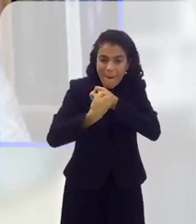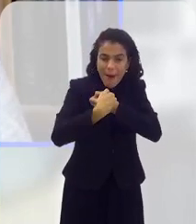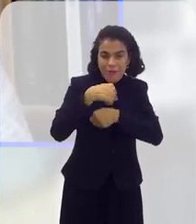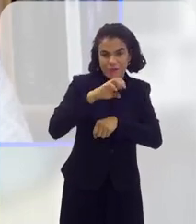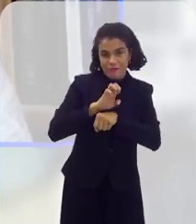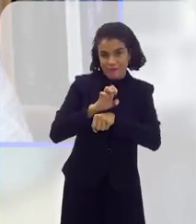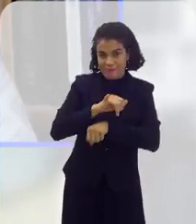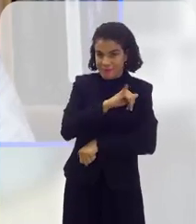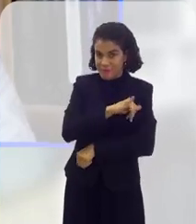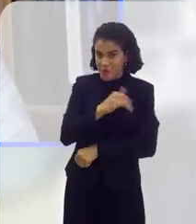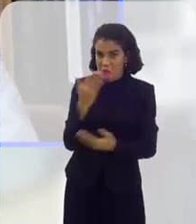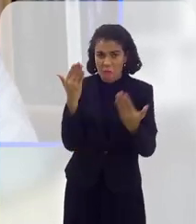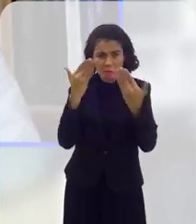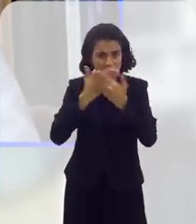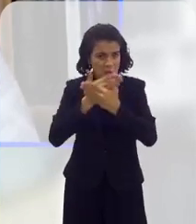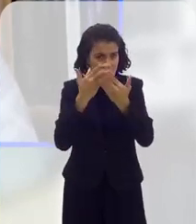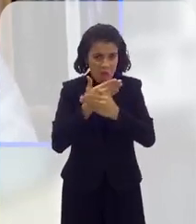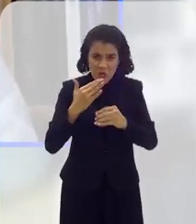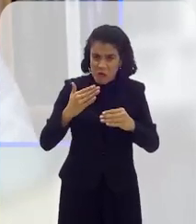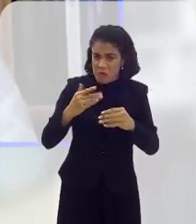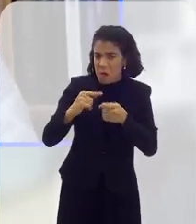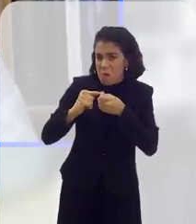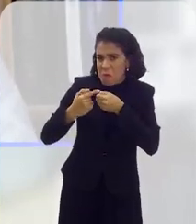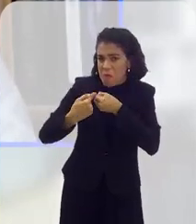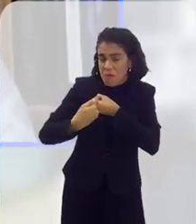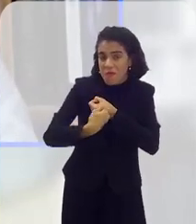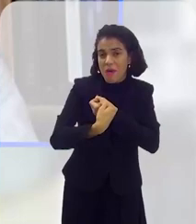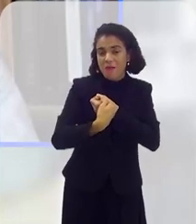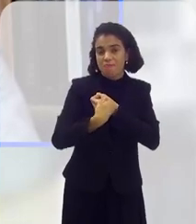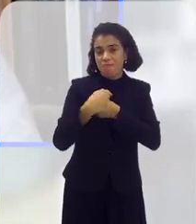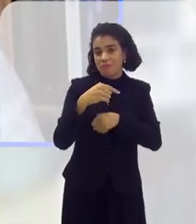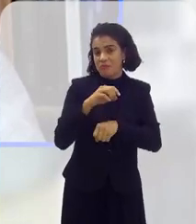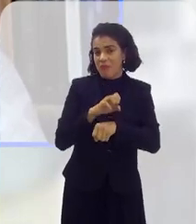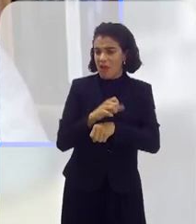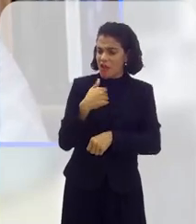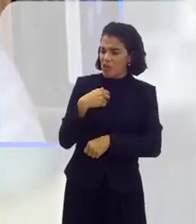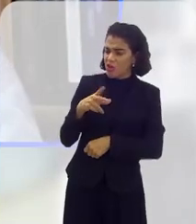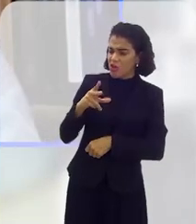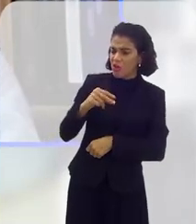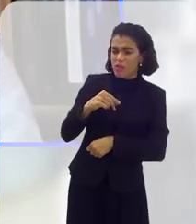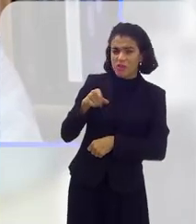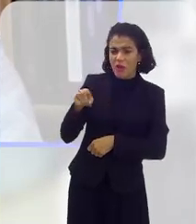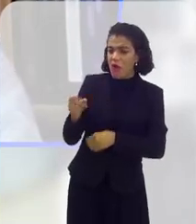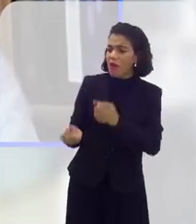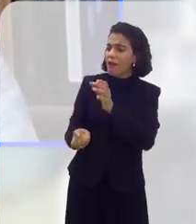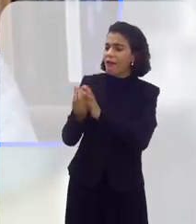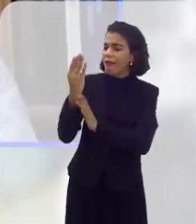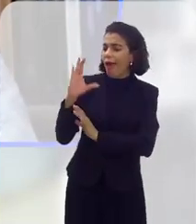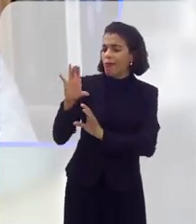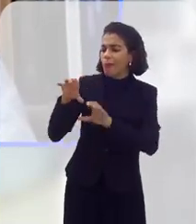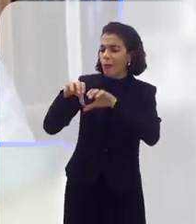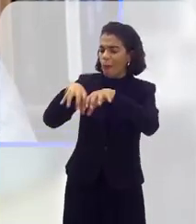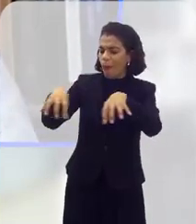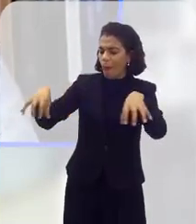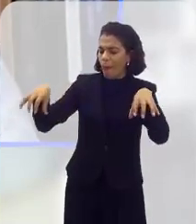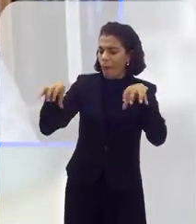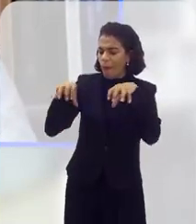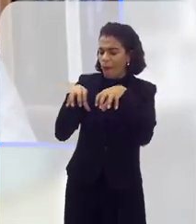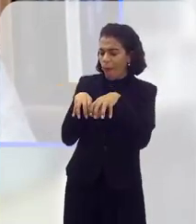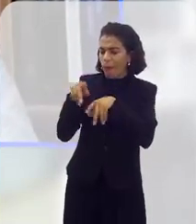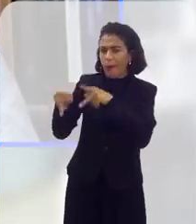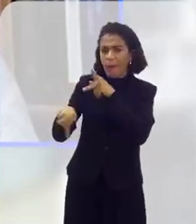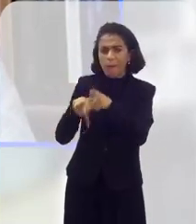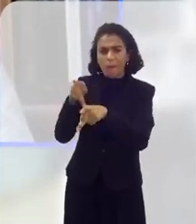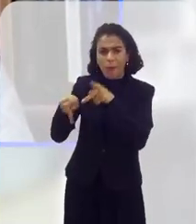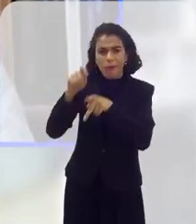Rio. E eu não vi nenhuma cidade do interior do estado do Rio dizer: olha, nós fomos fundados por quilombolas, nós fomos fundados